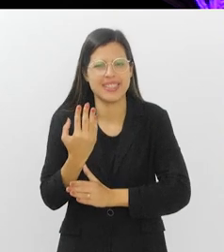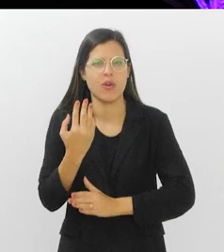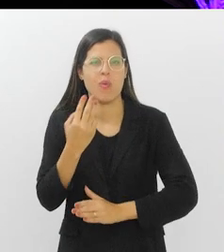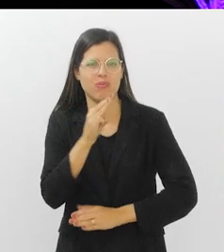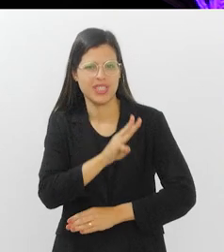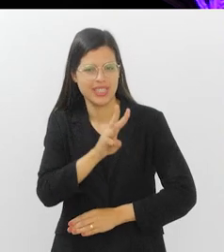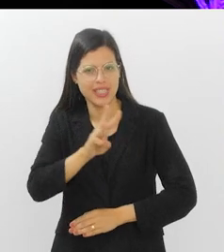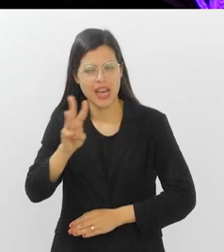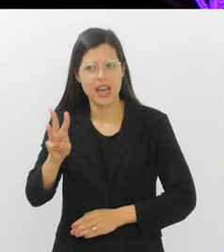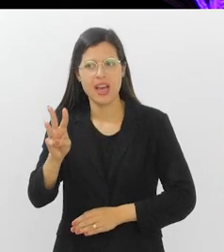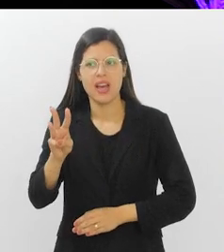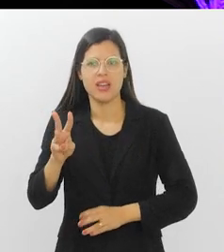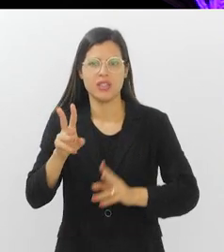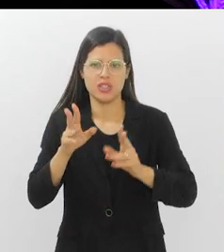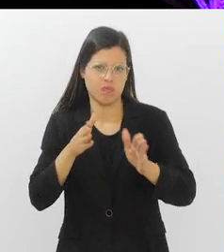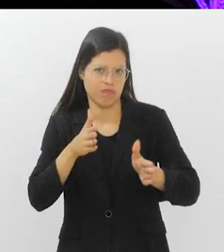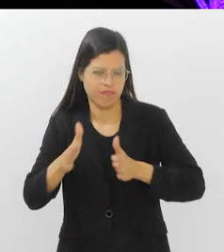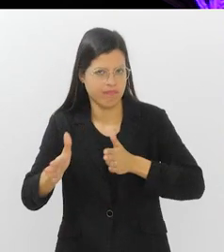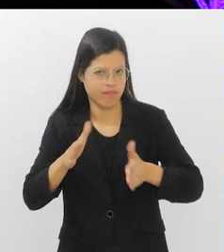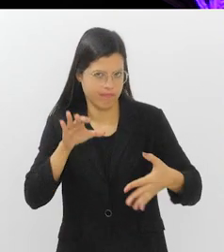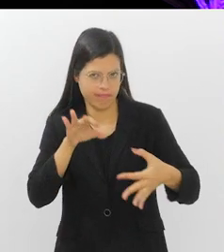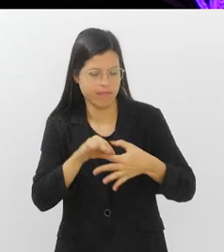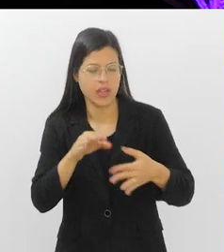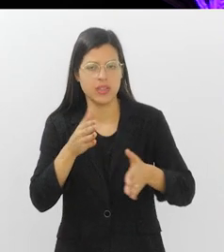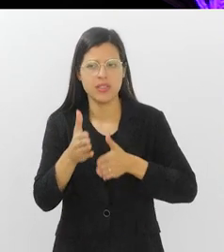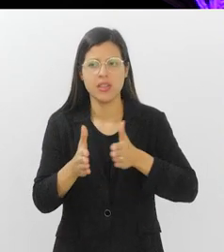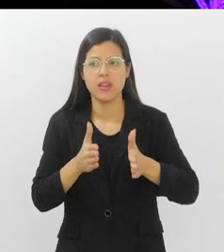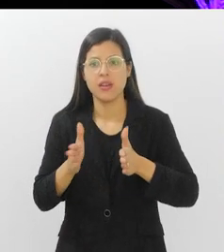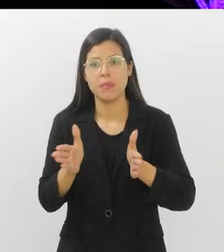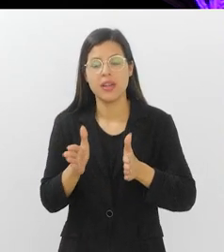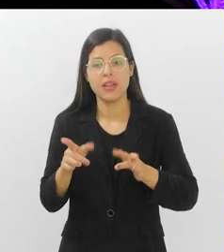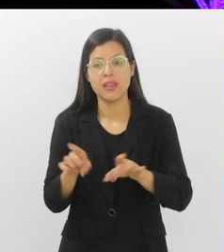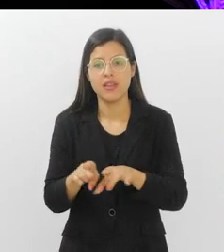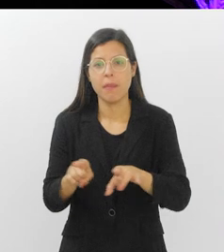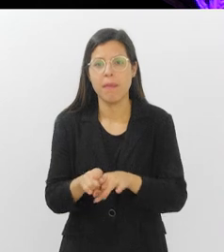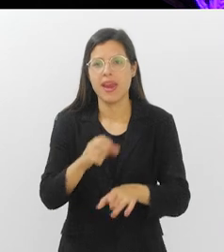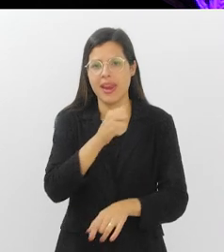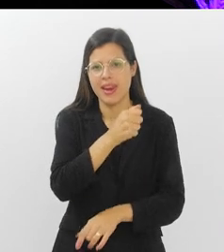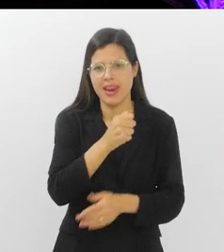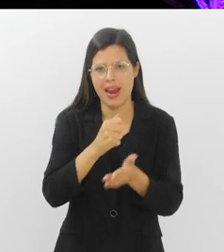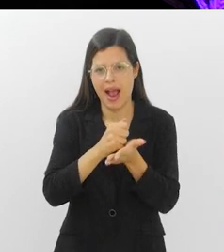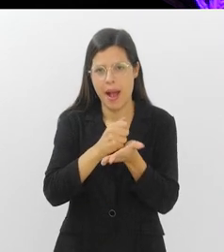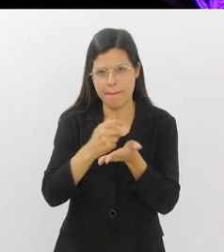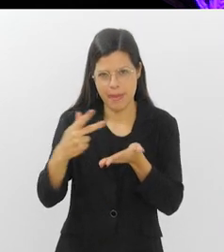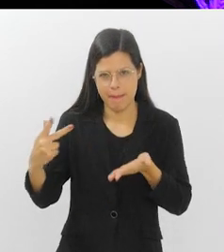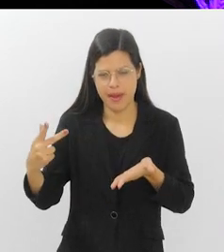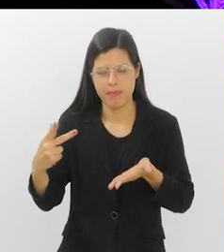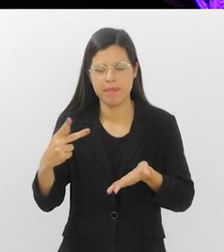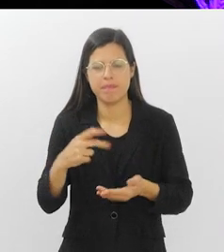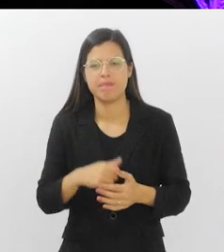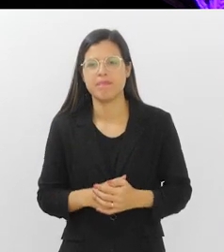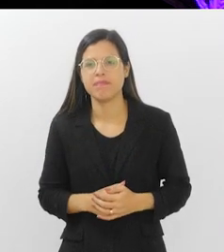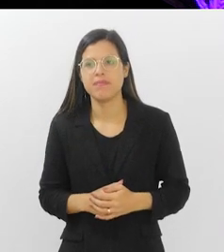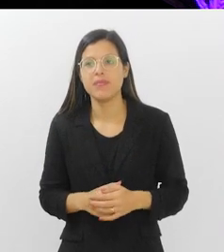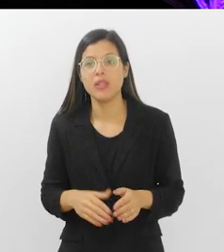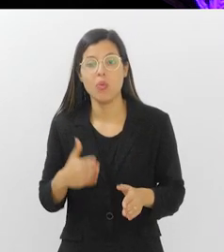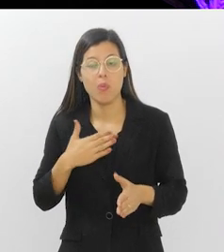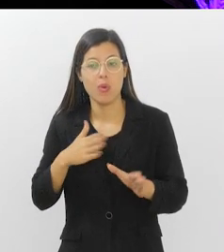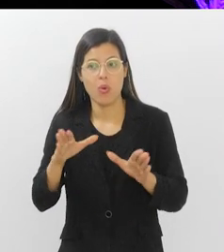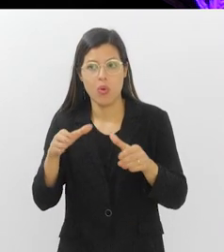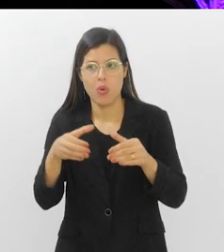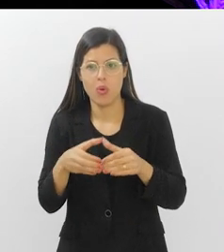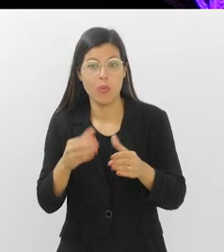enfim com com questão de acessibilidade e também aplicativo mobile né então lá na minha equipe a gente